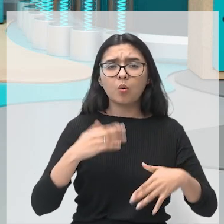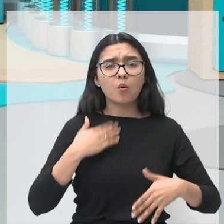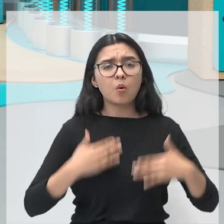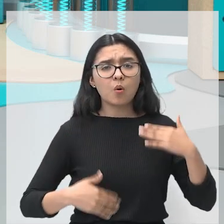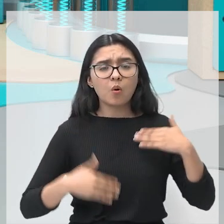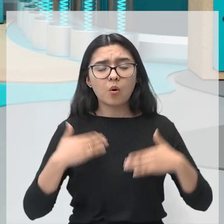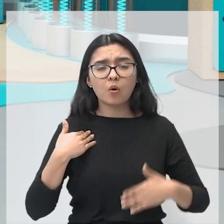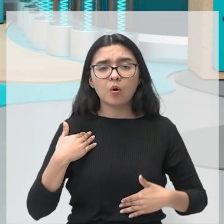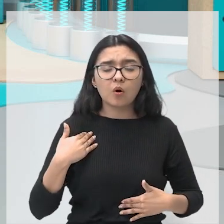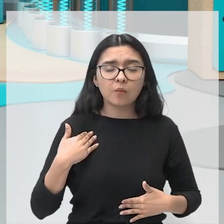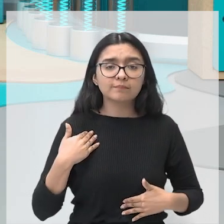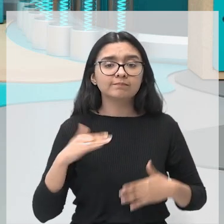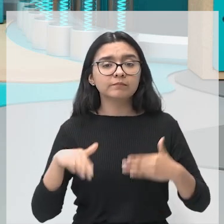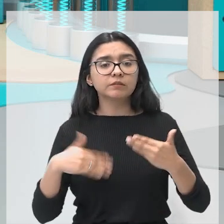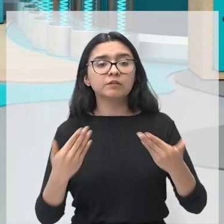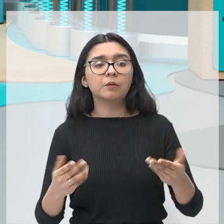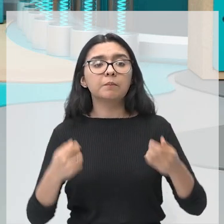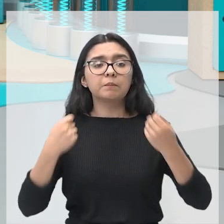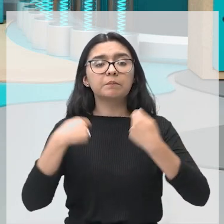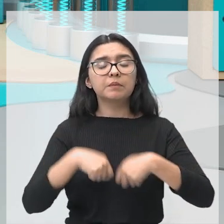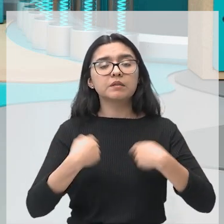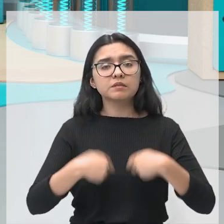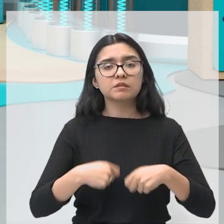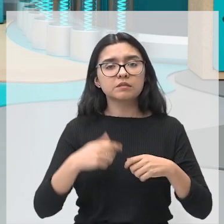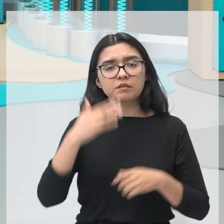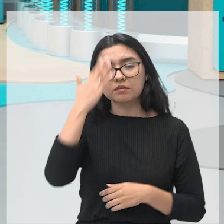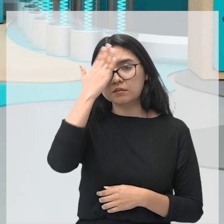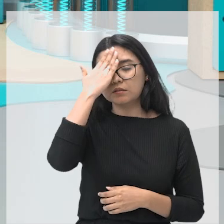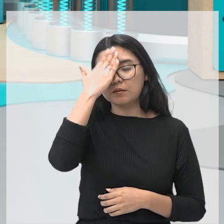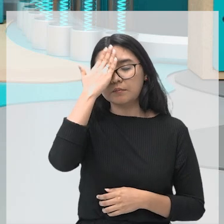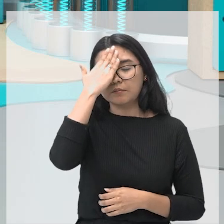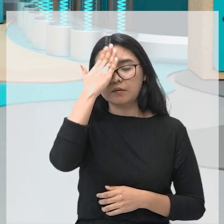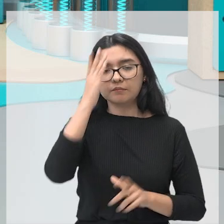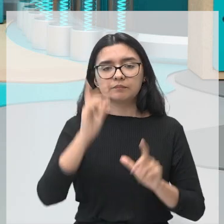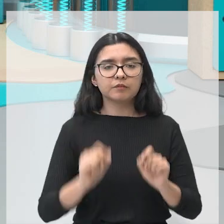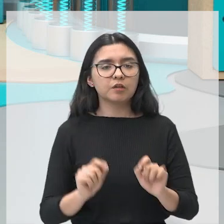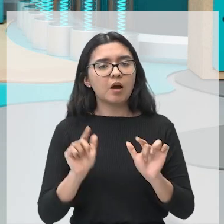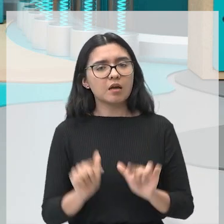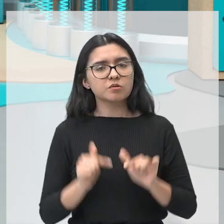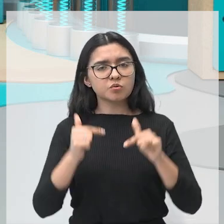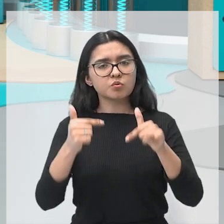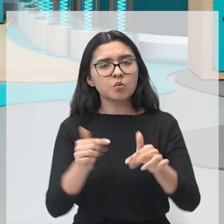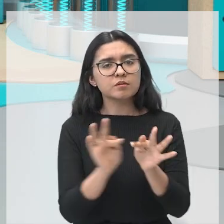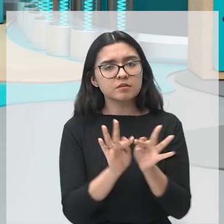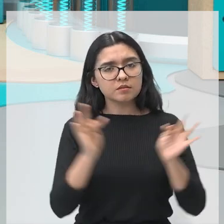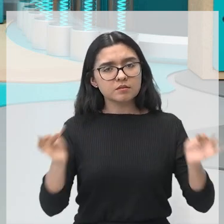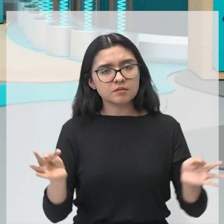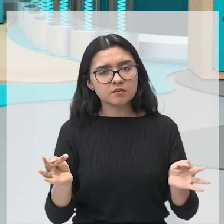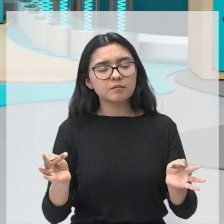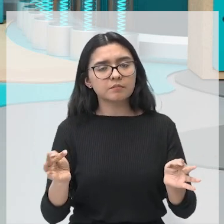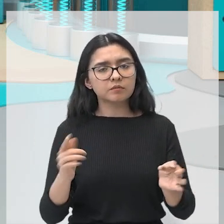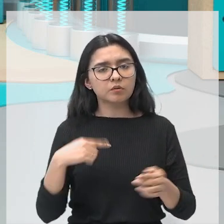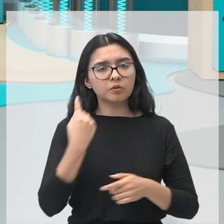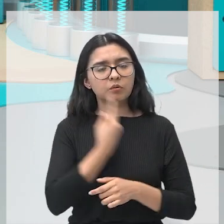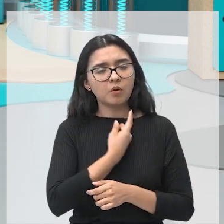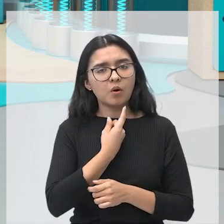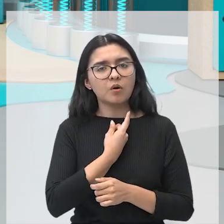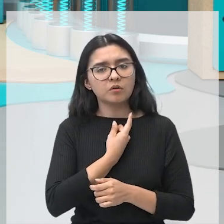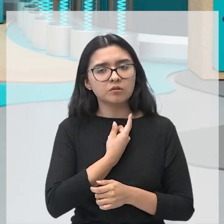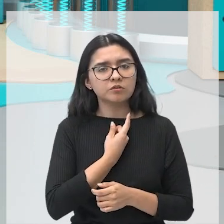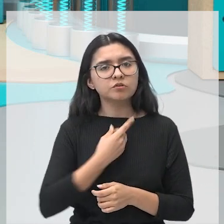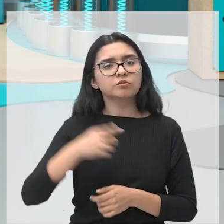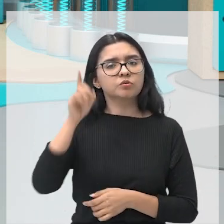dor, e aí a gente precisa entender que com pequenas ações, com pequenos gestos que a gente vai